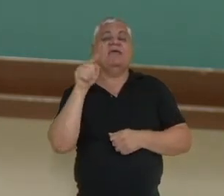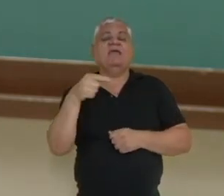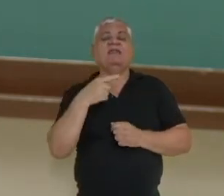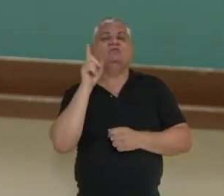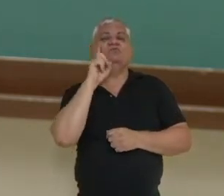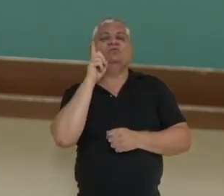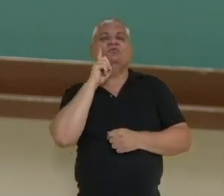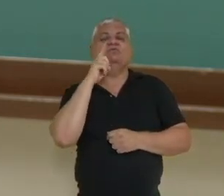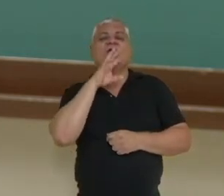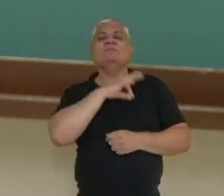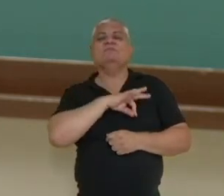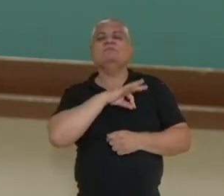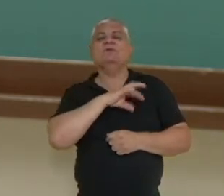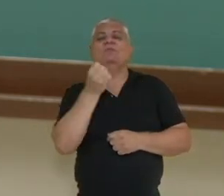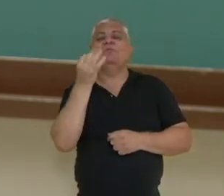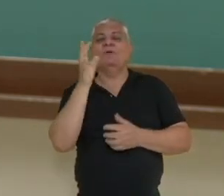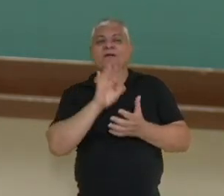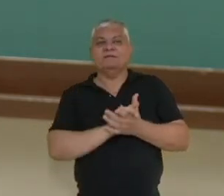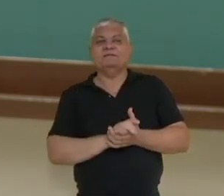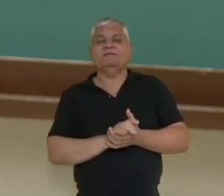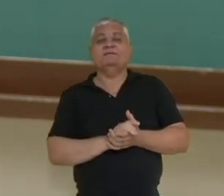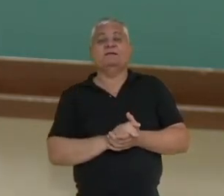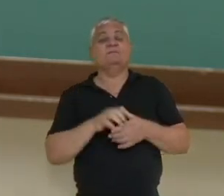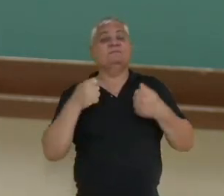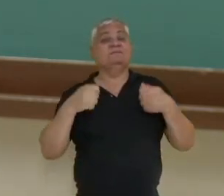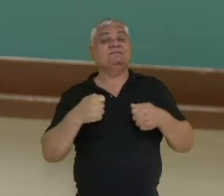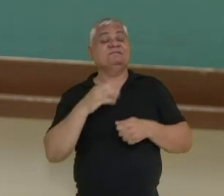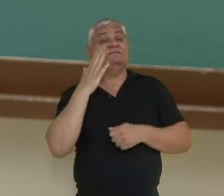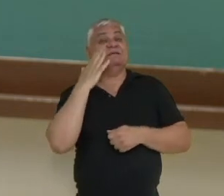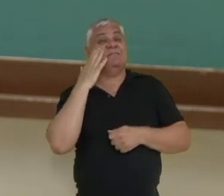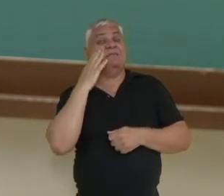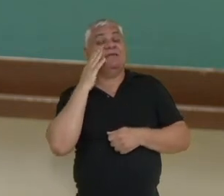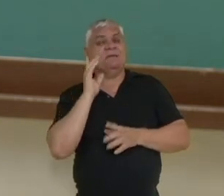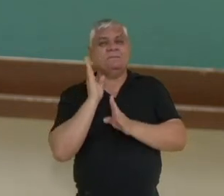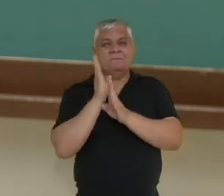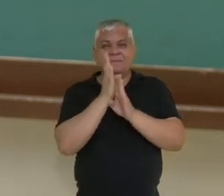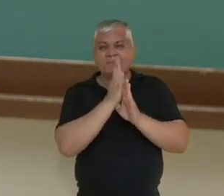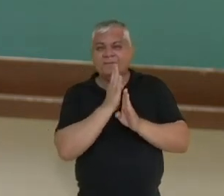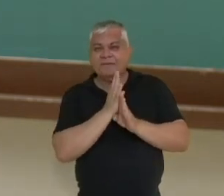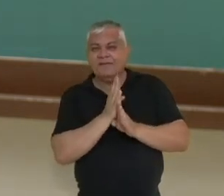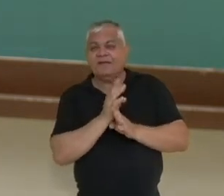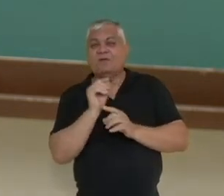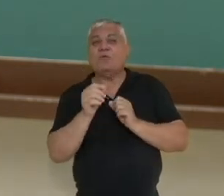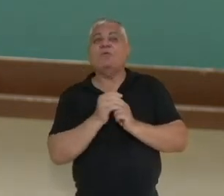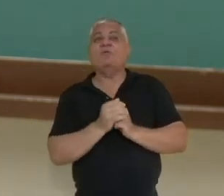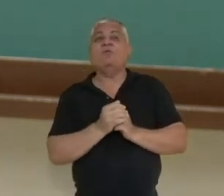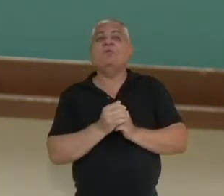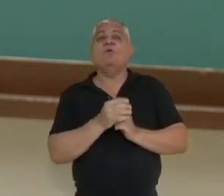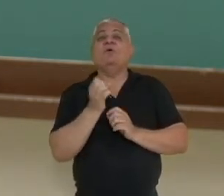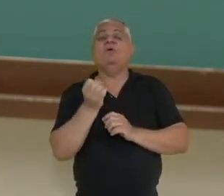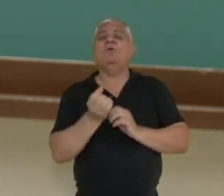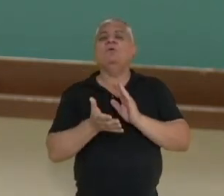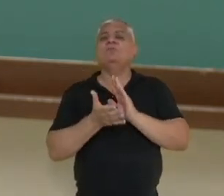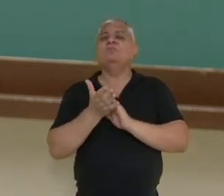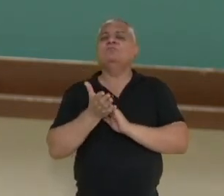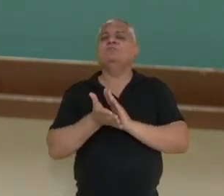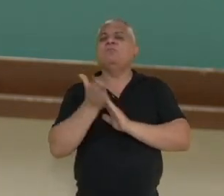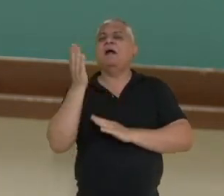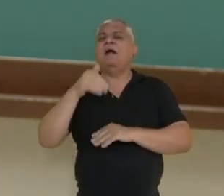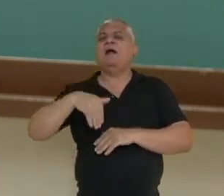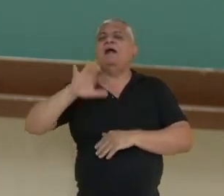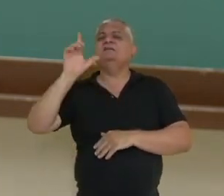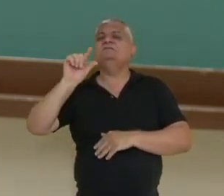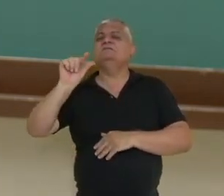vamos lá. Para calcular a amplitude, eu vou ter que identificar qual foi a viagem que ele